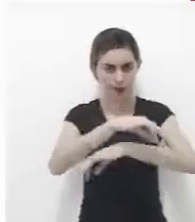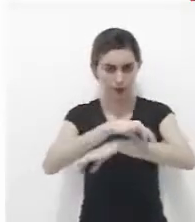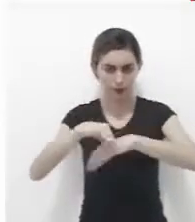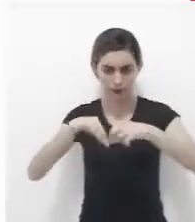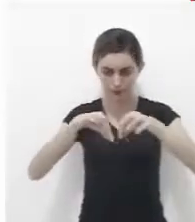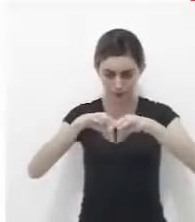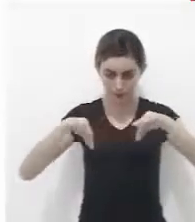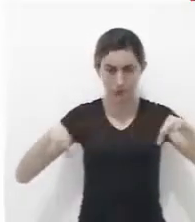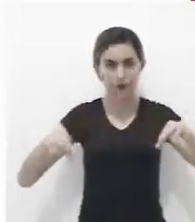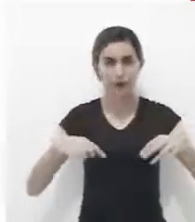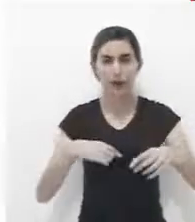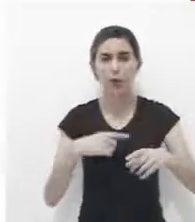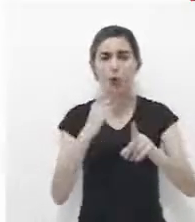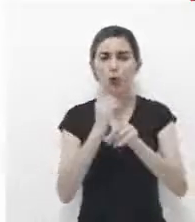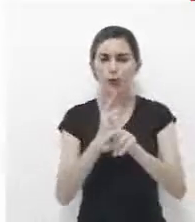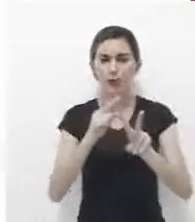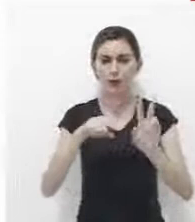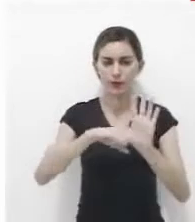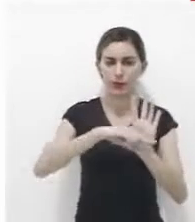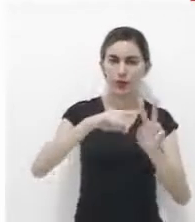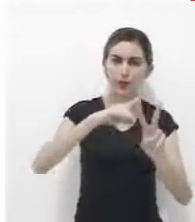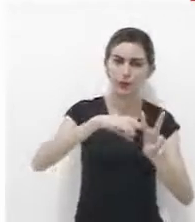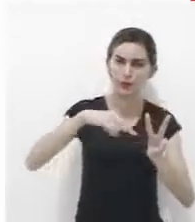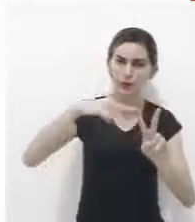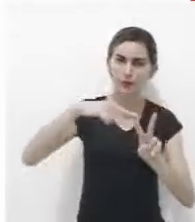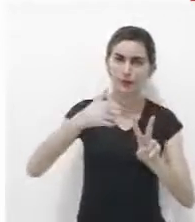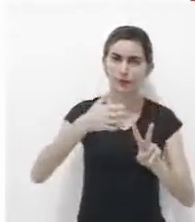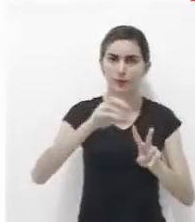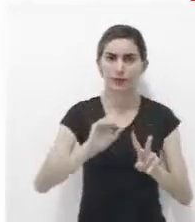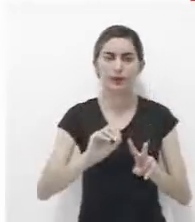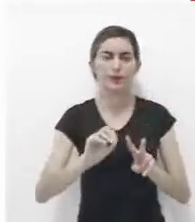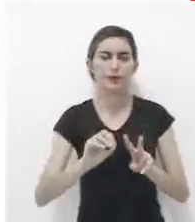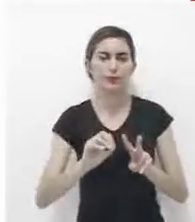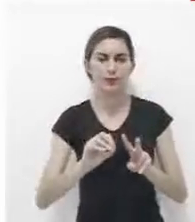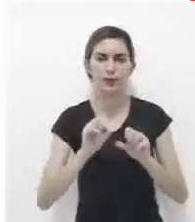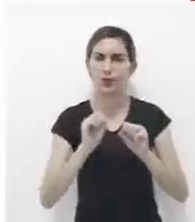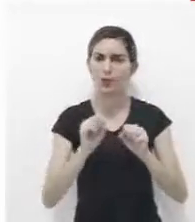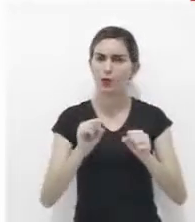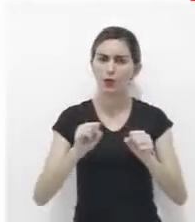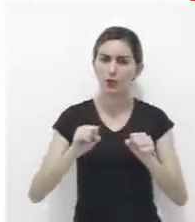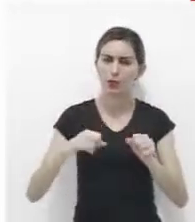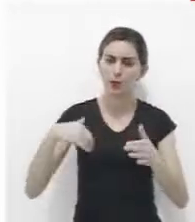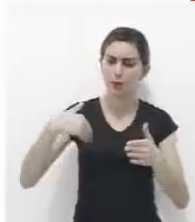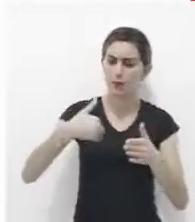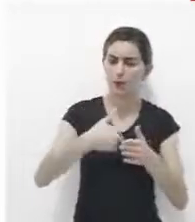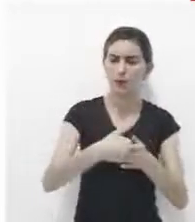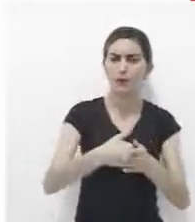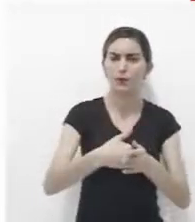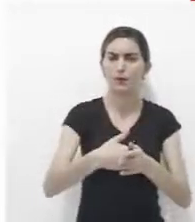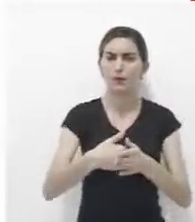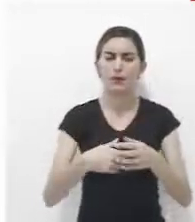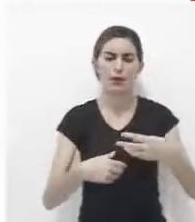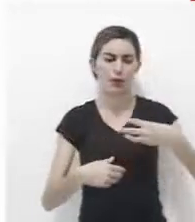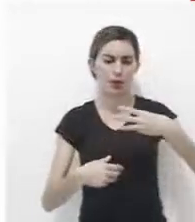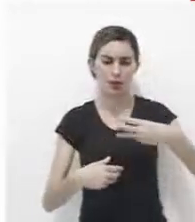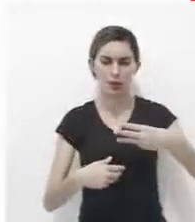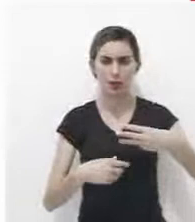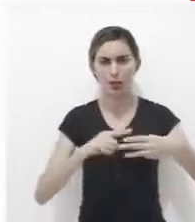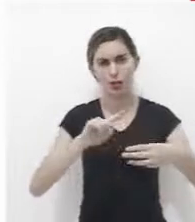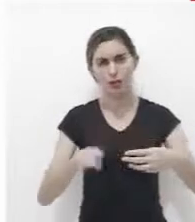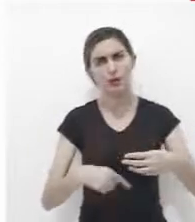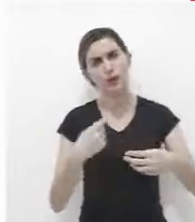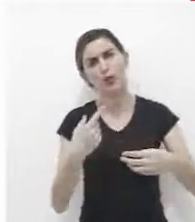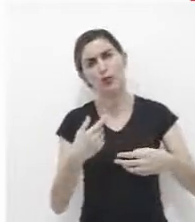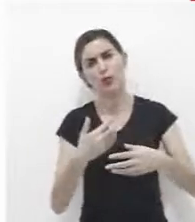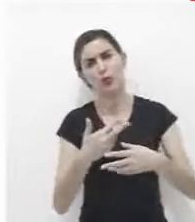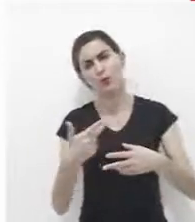10. Percebeu aí? Tá ligado? Você poderia fazer uma aproximação que é